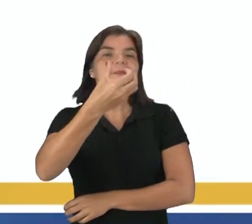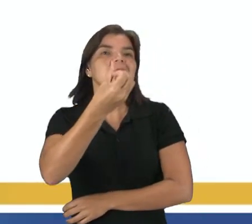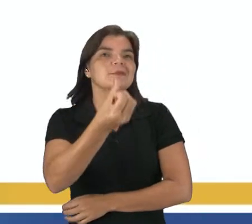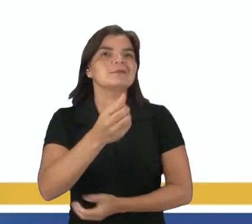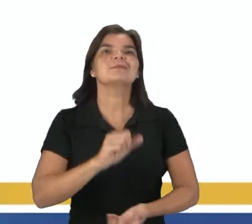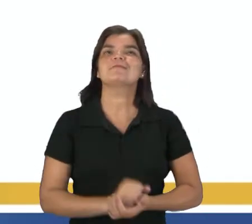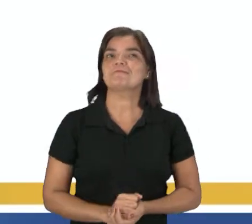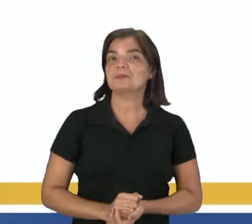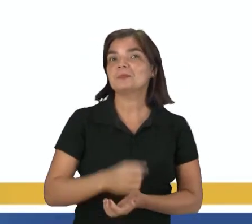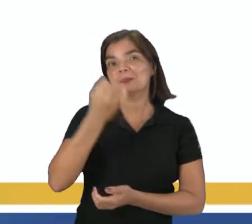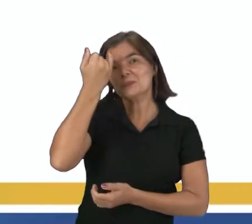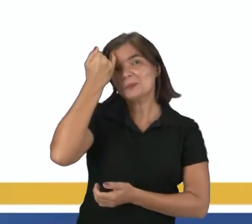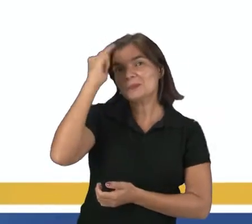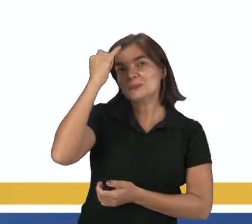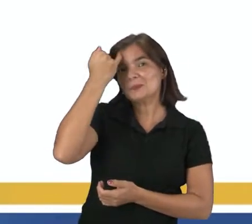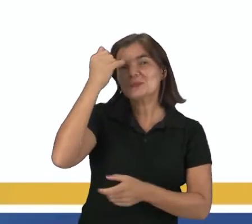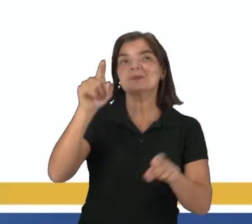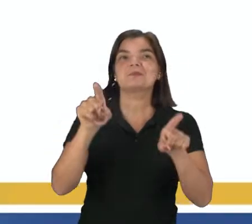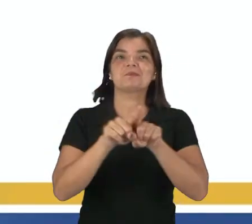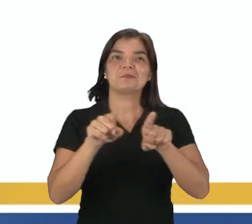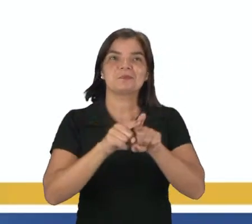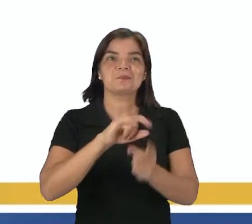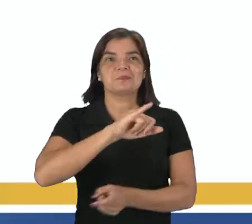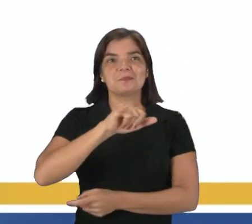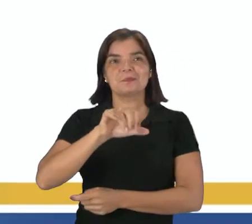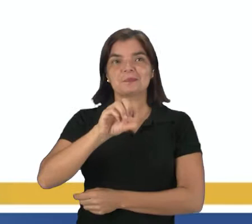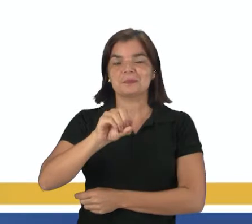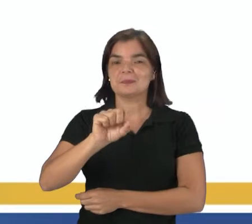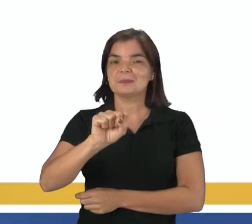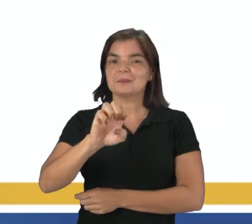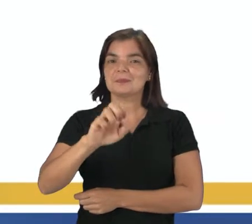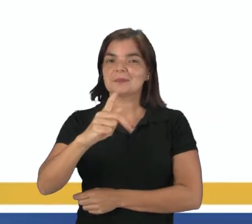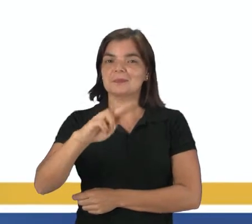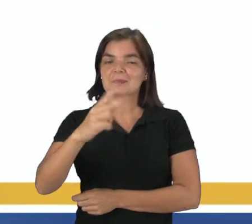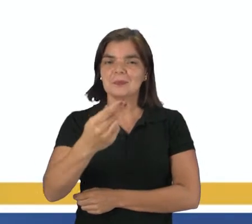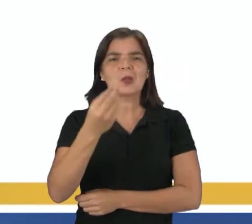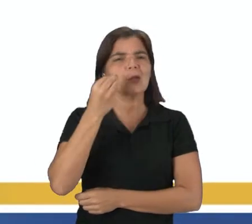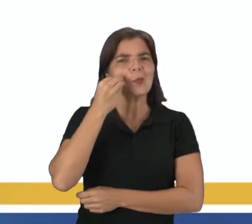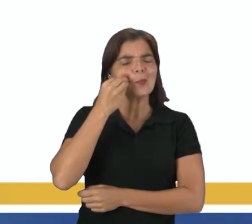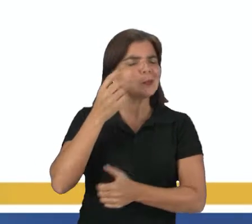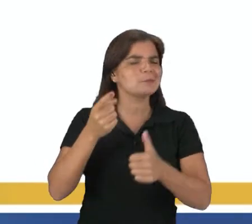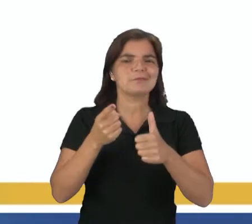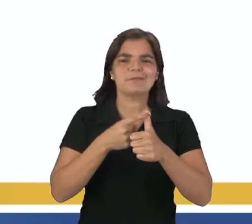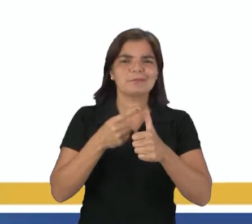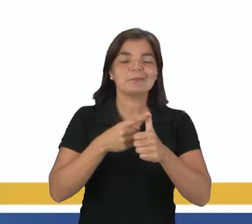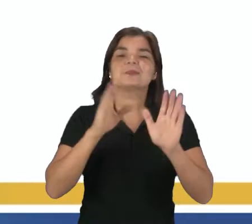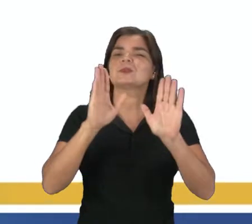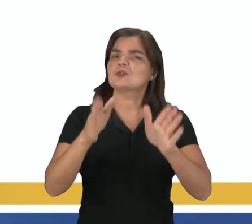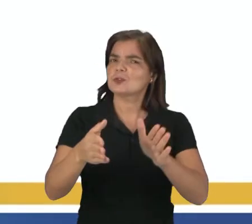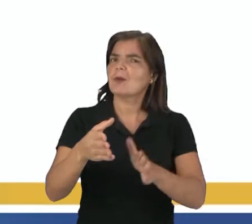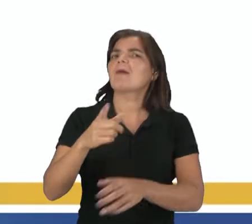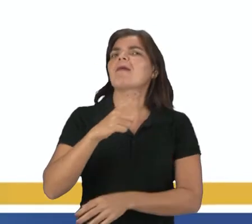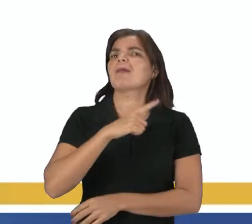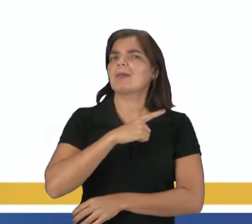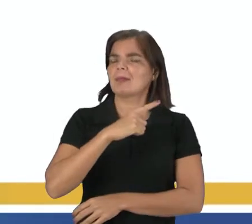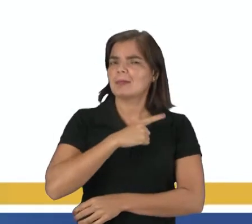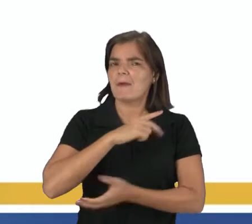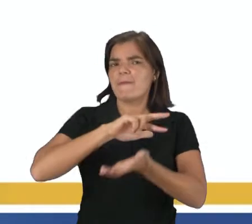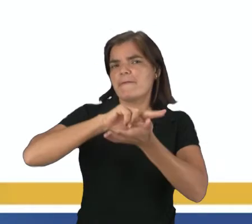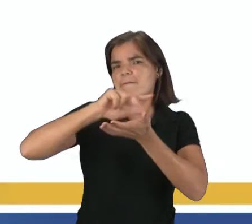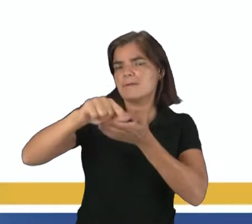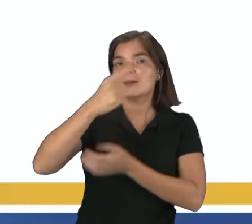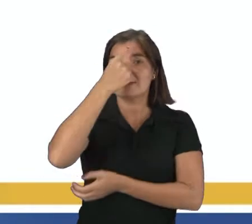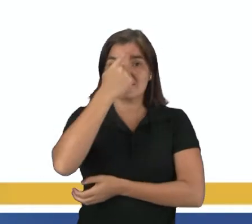1826, graças ao inventor Joseph Niepce. Mas essa tentativa não foi a sua primeira. Niepce já havia registrado